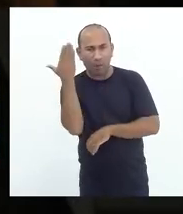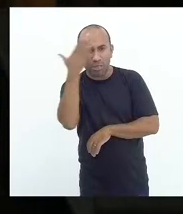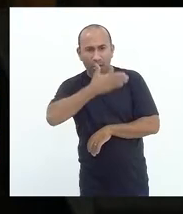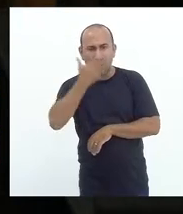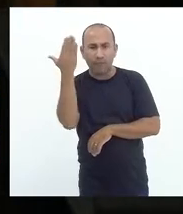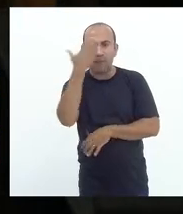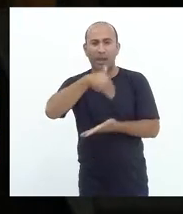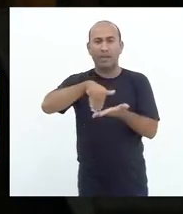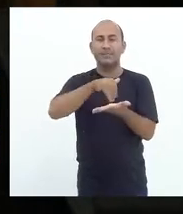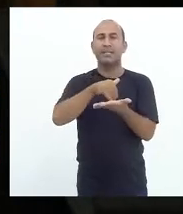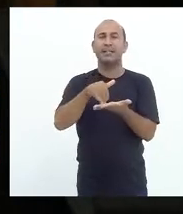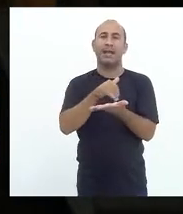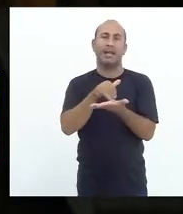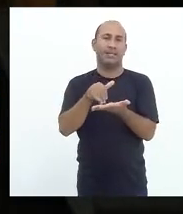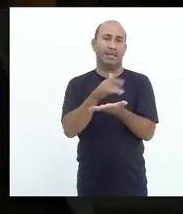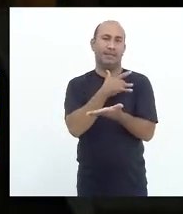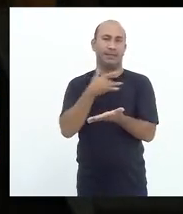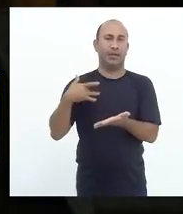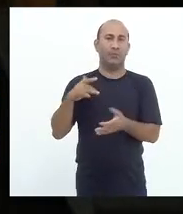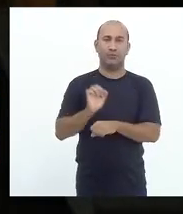de Saúde do Estado